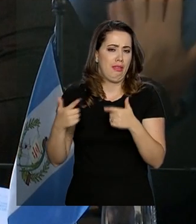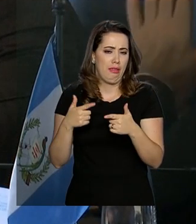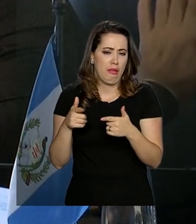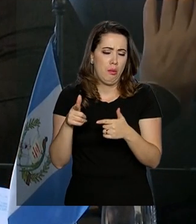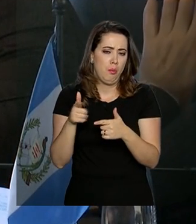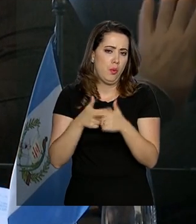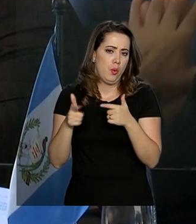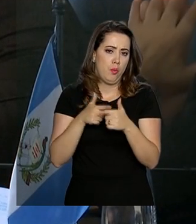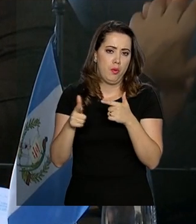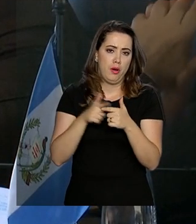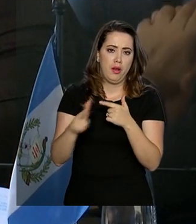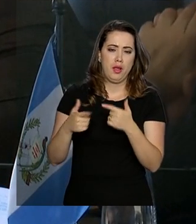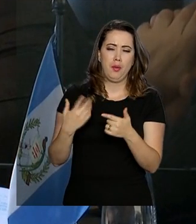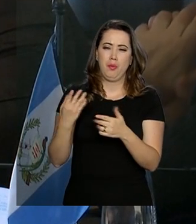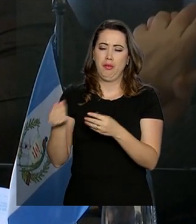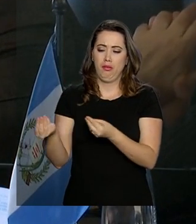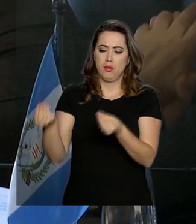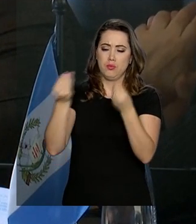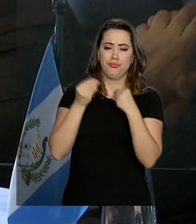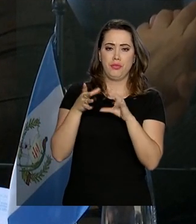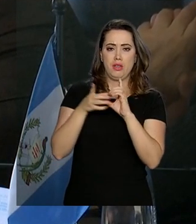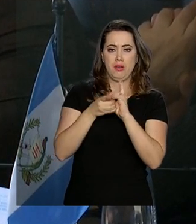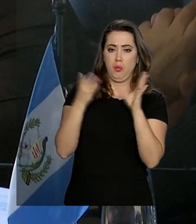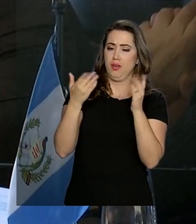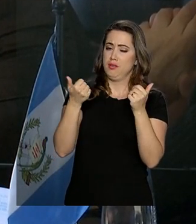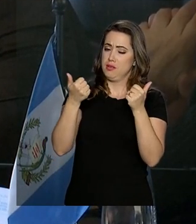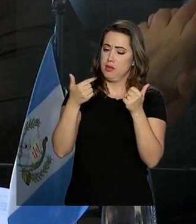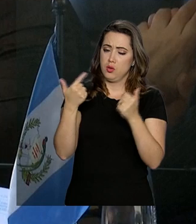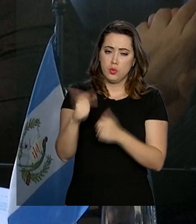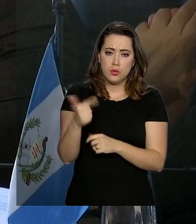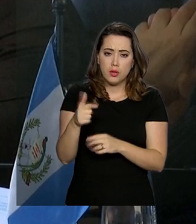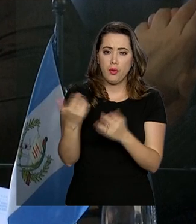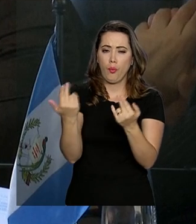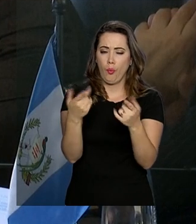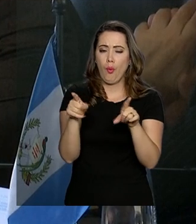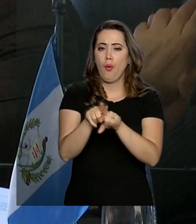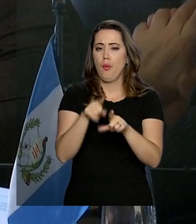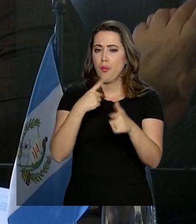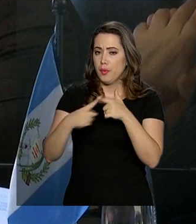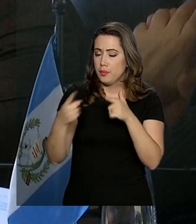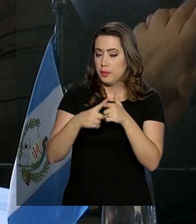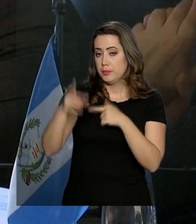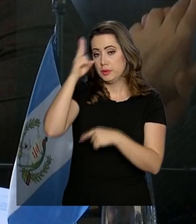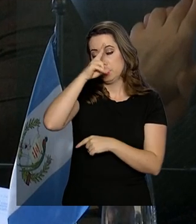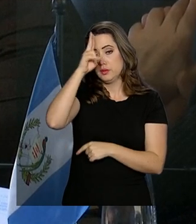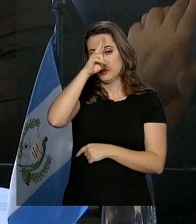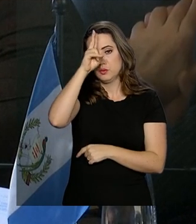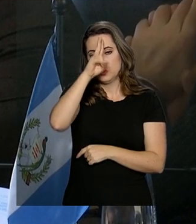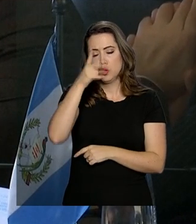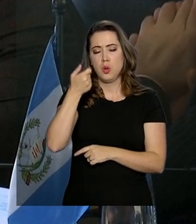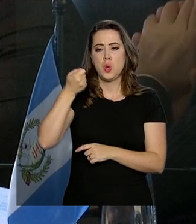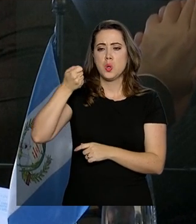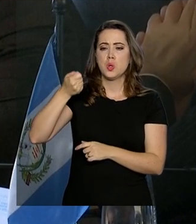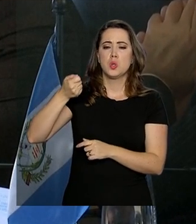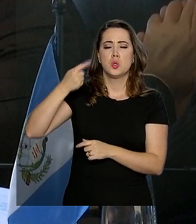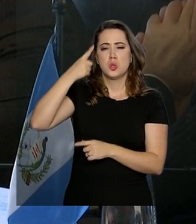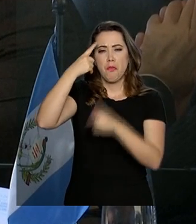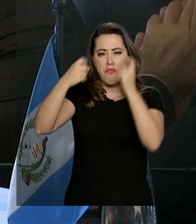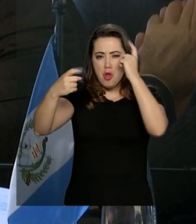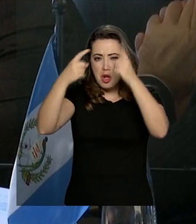como naciones democráticas com aquelas que serão juzgadas por a história como agressores,